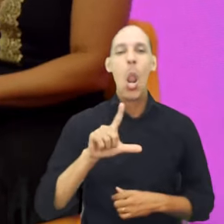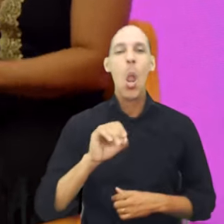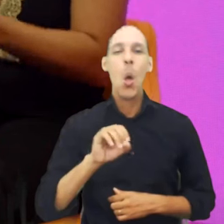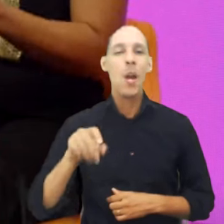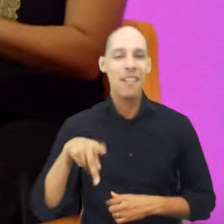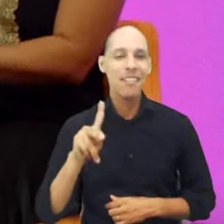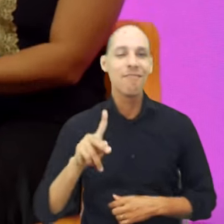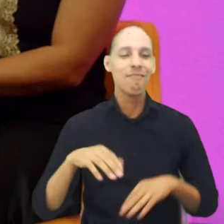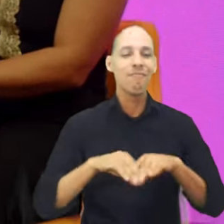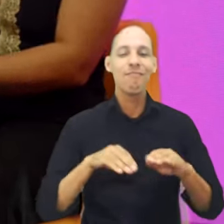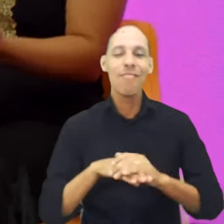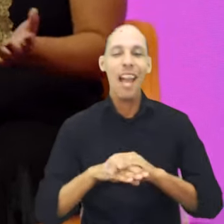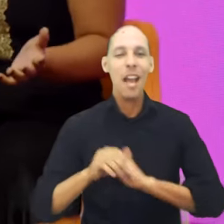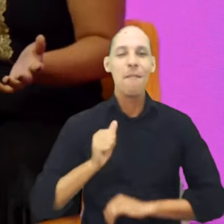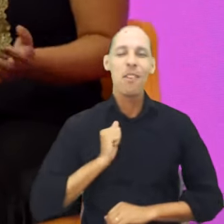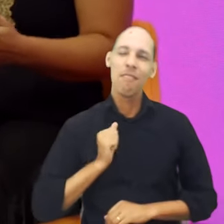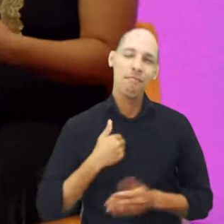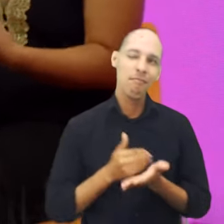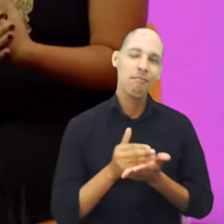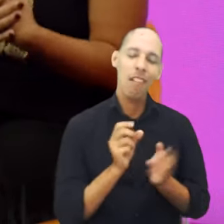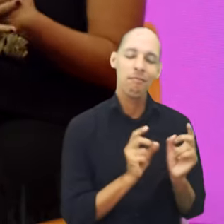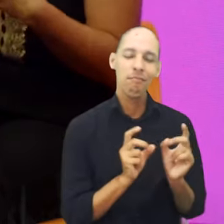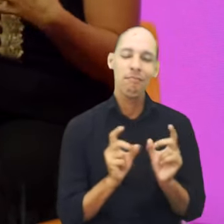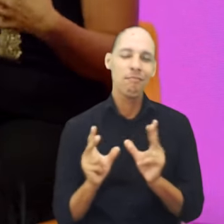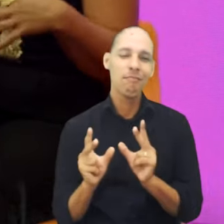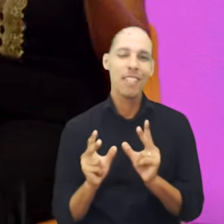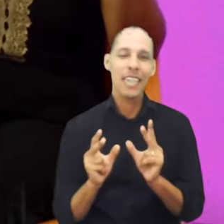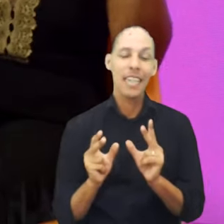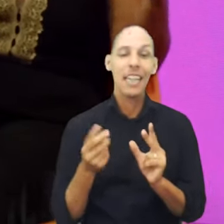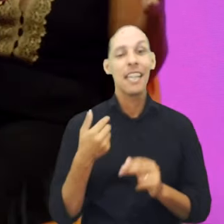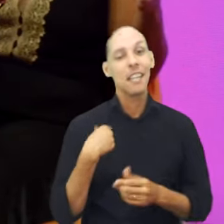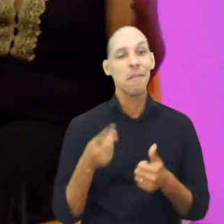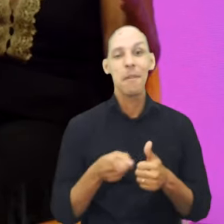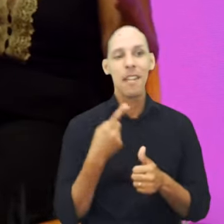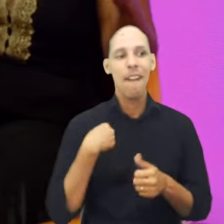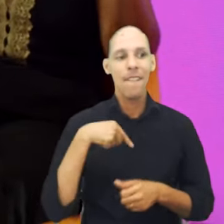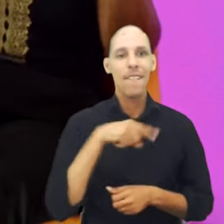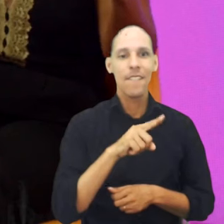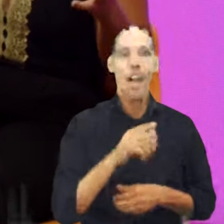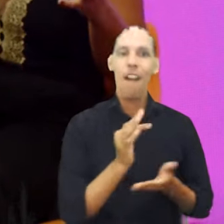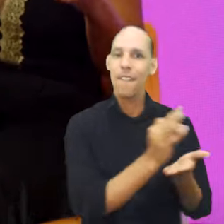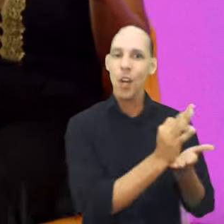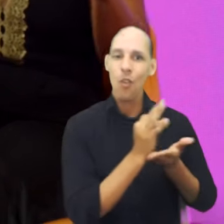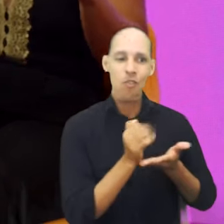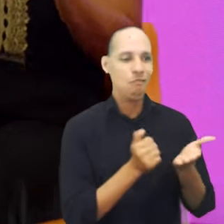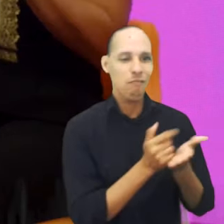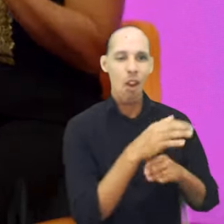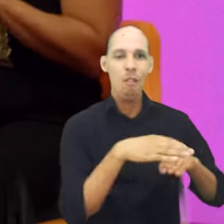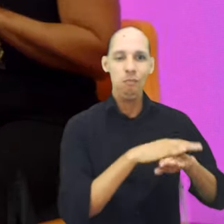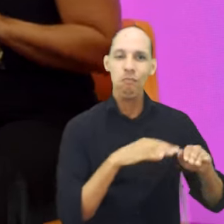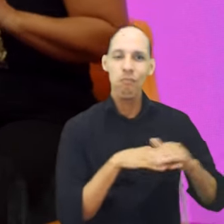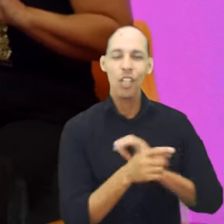eu falei, poxa, acho que eu vou começar revendendo. Então, no primeiro momento, eu fui numa distribuidora, comprei os calçados